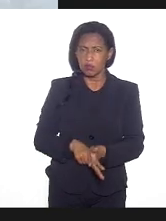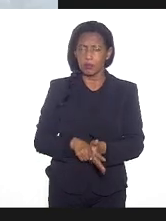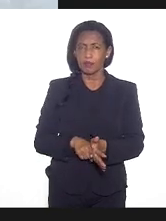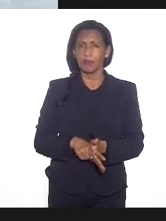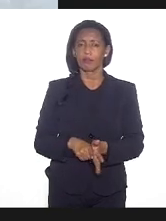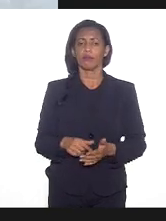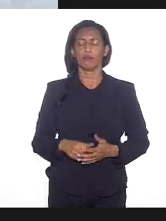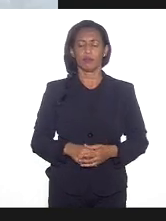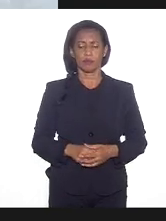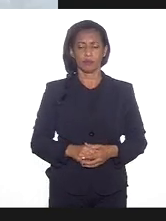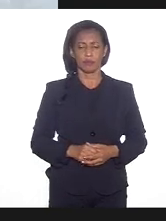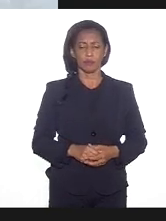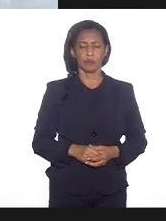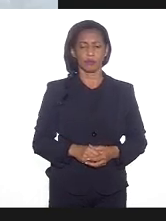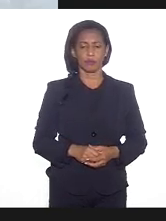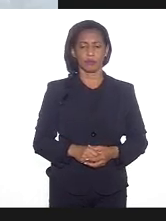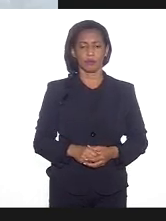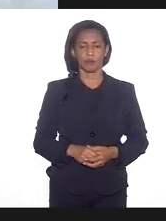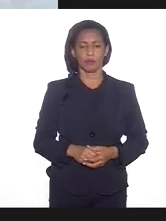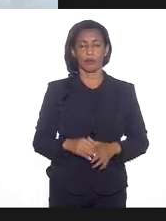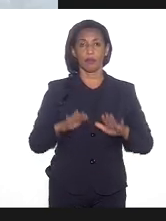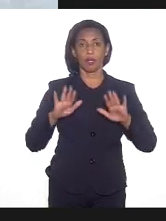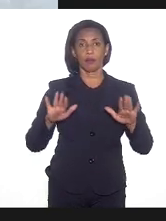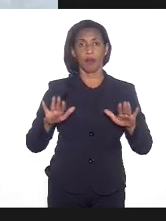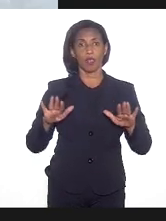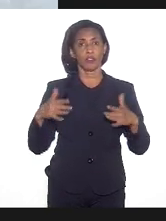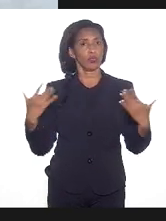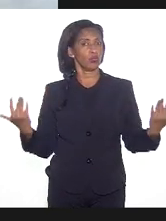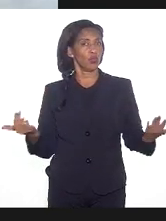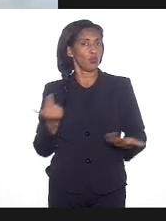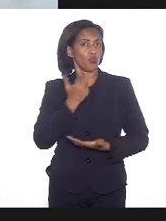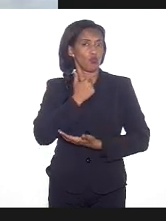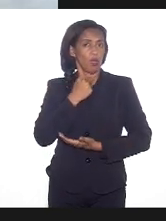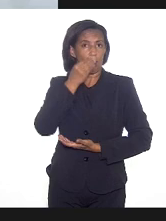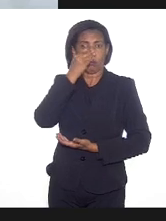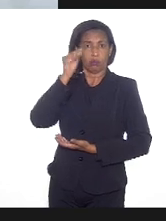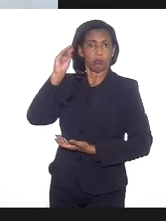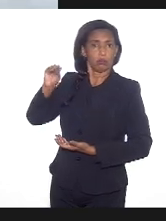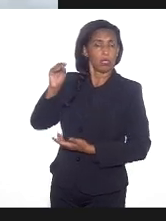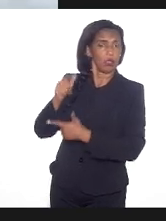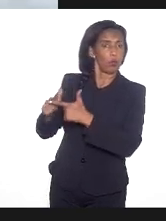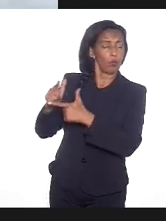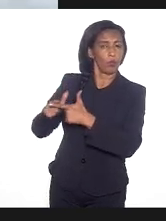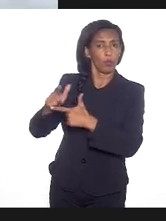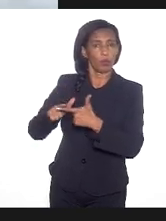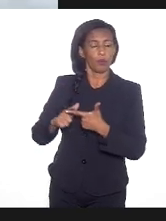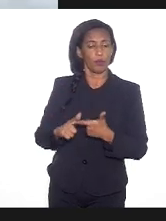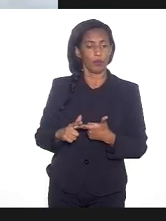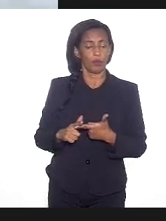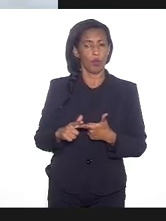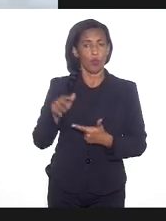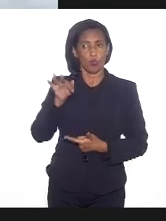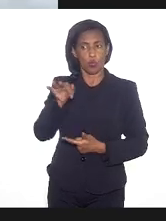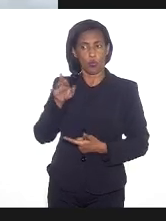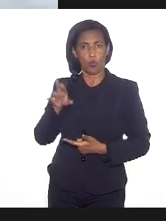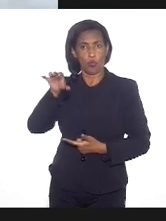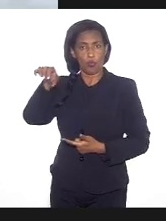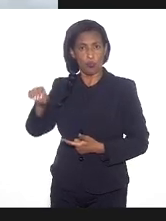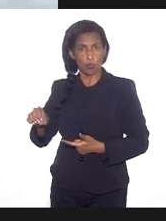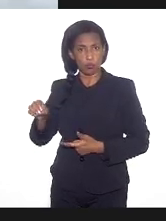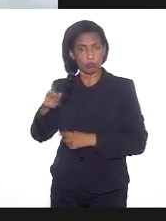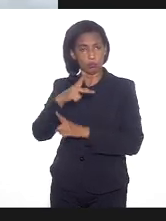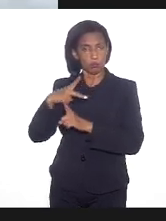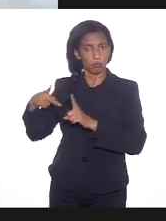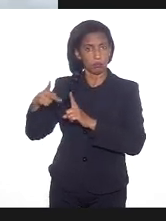bastante veemência. Mas não dá para a gente ignorar que o problema do fundo previdenciário do